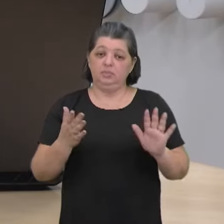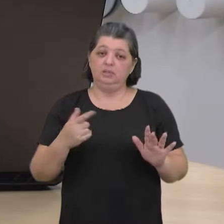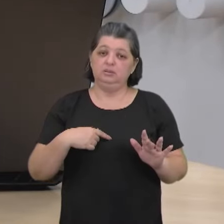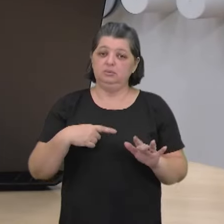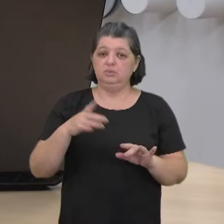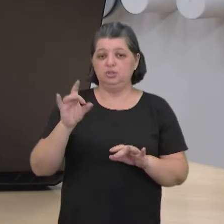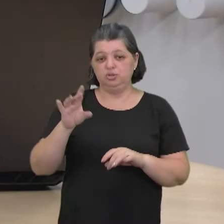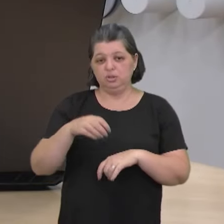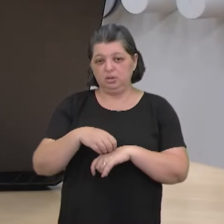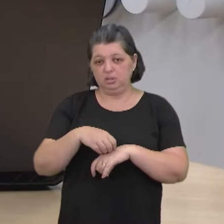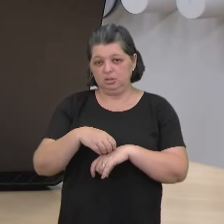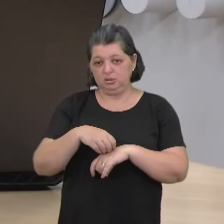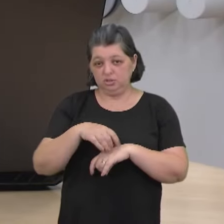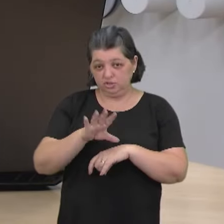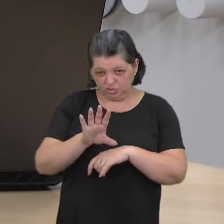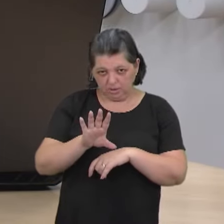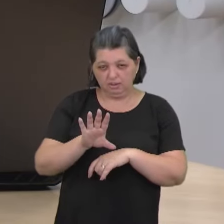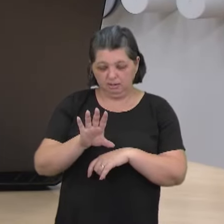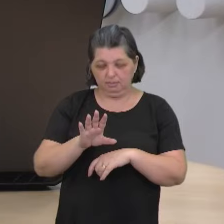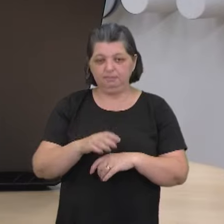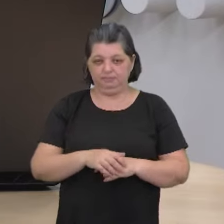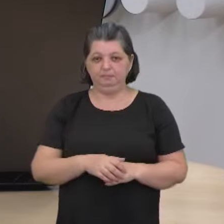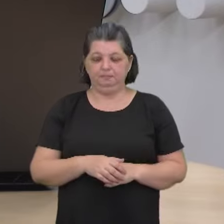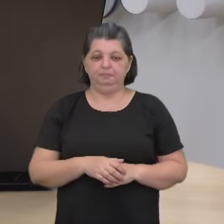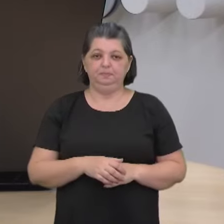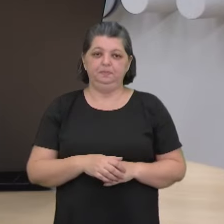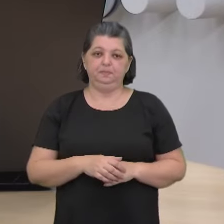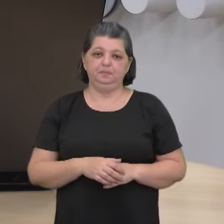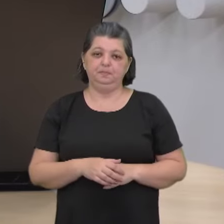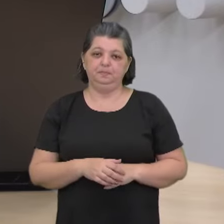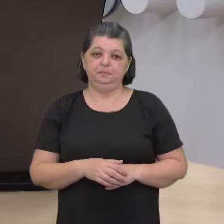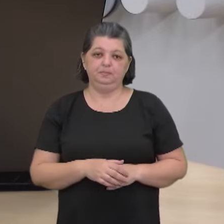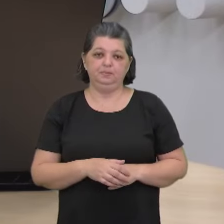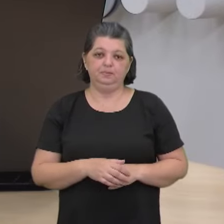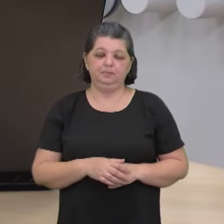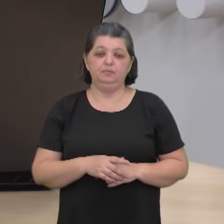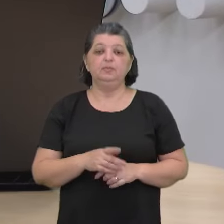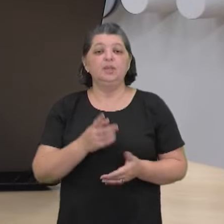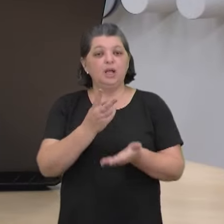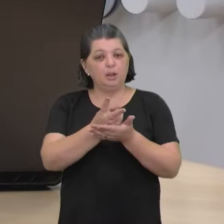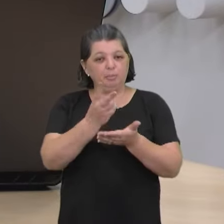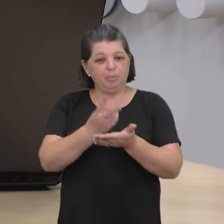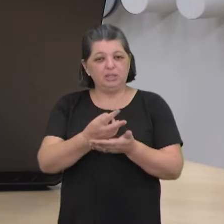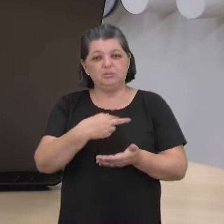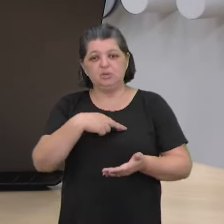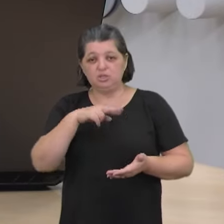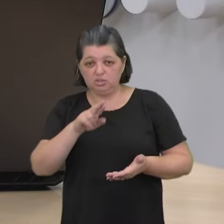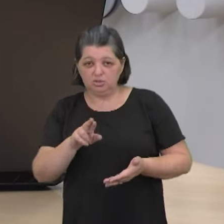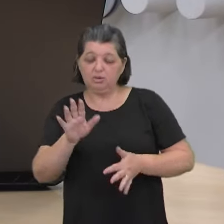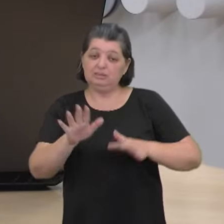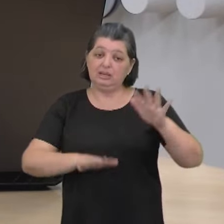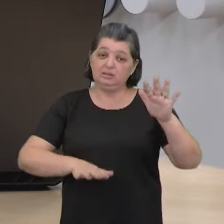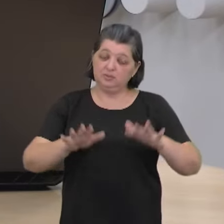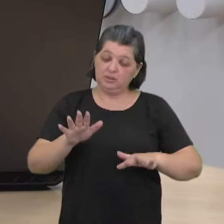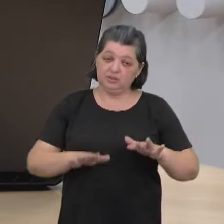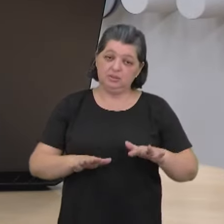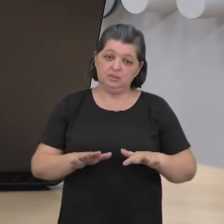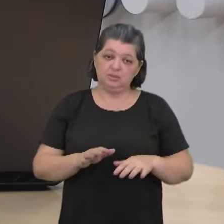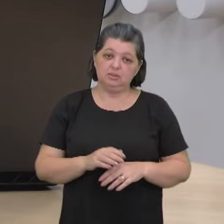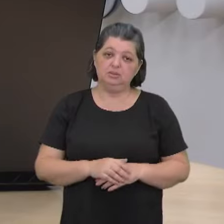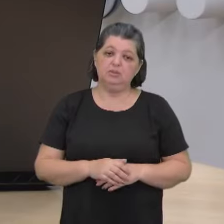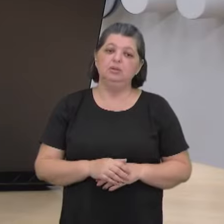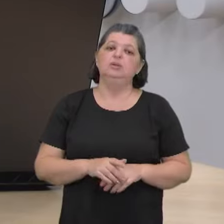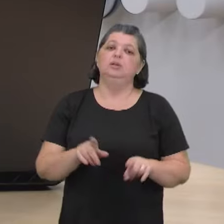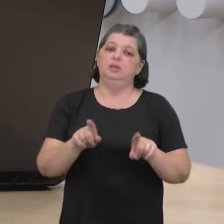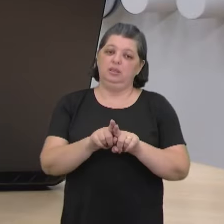como uma flecha, né? A gente lança uma flecha. Mesmo as religiões, em alguma medida,